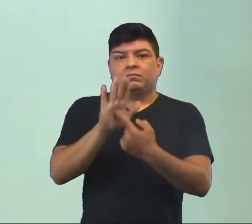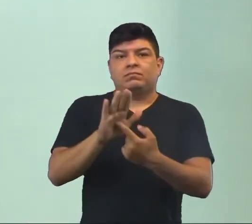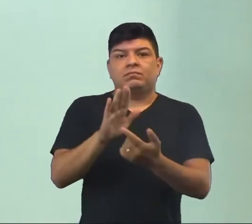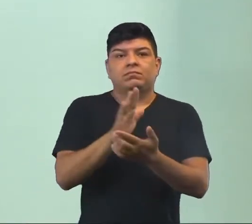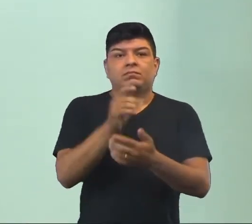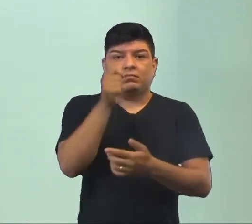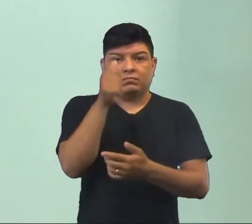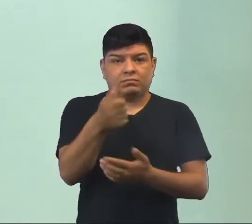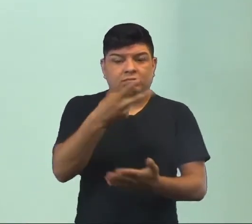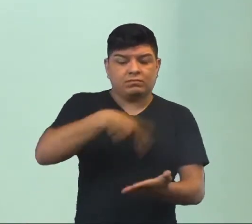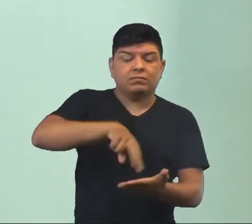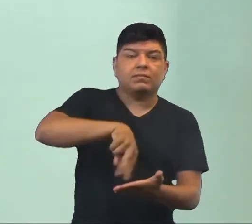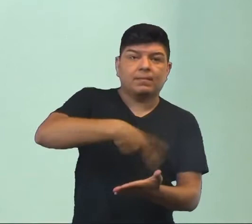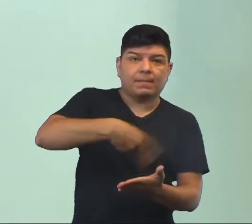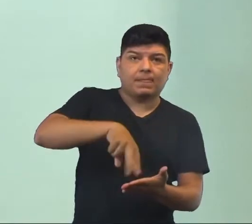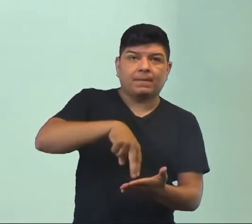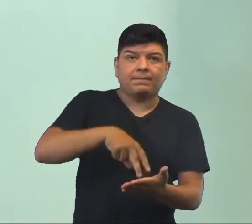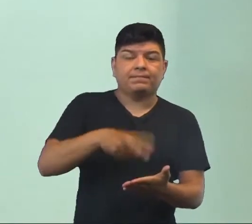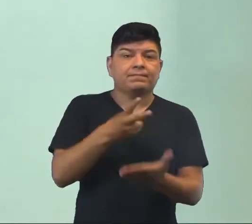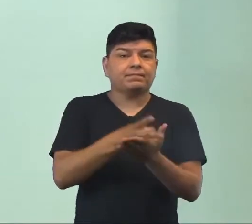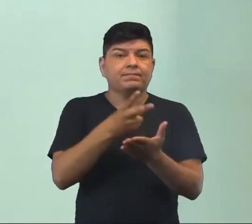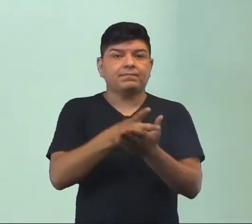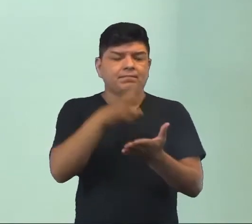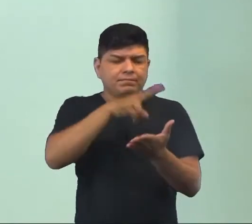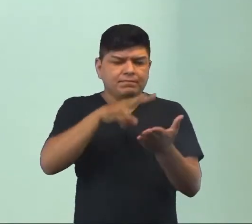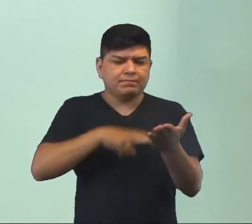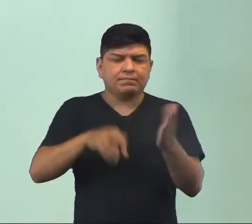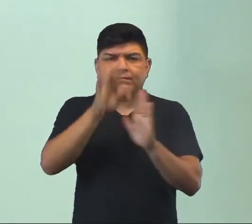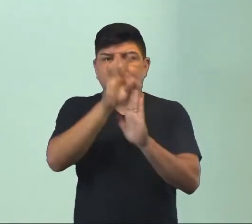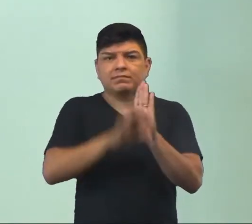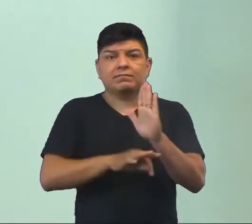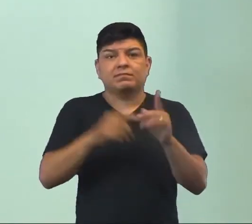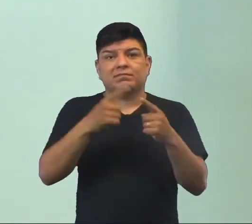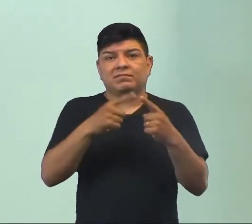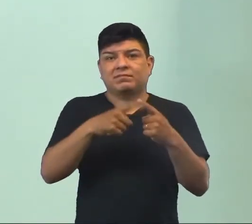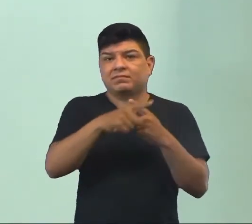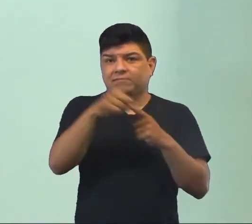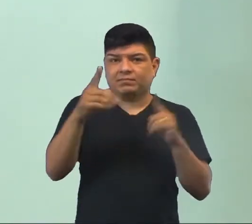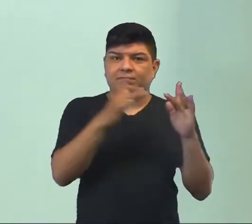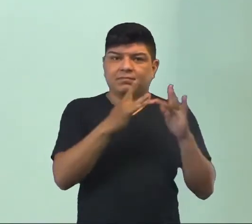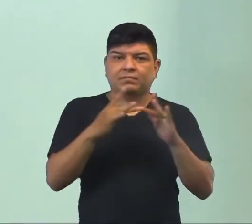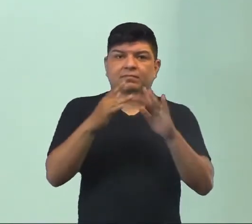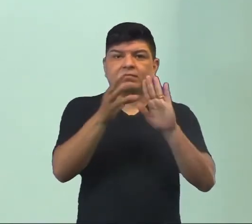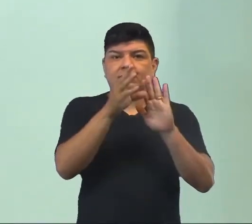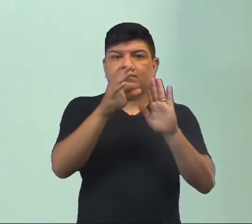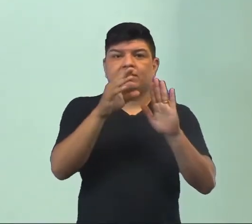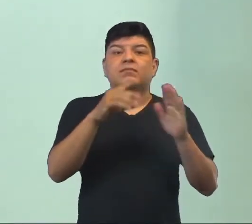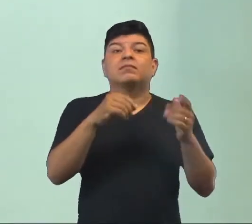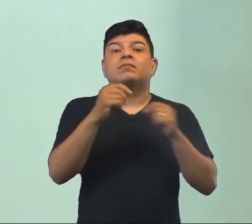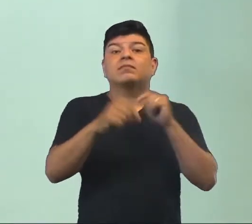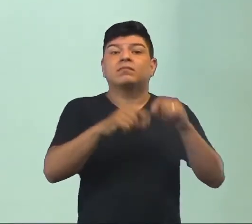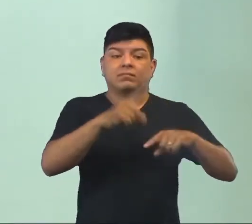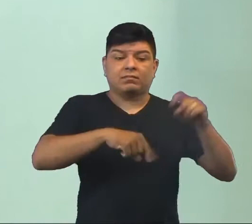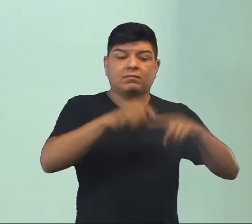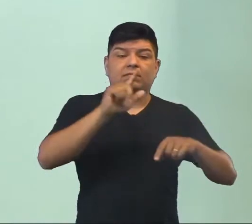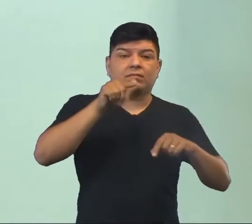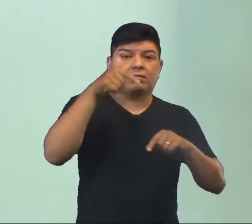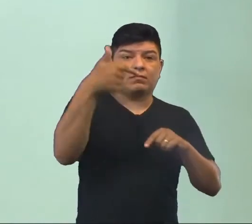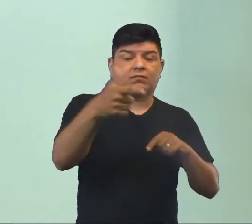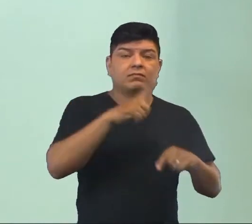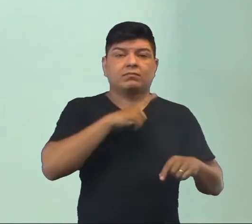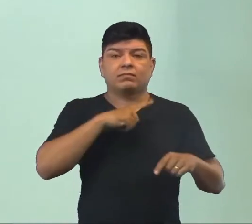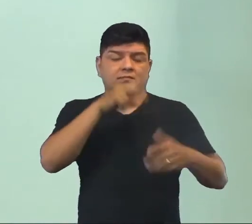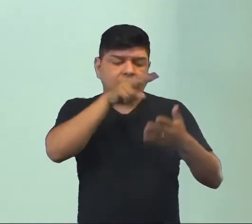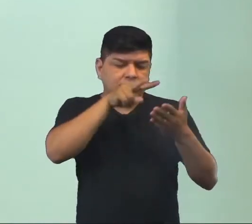sobre essas danças. Nem sempre vou ler sobre o texto todo, até porque vocês têm acesso a esse material depois e vocês dão uma